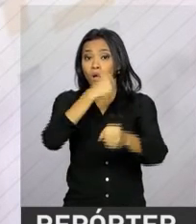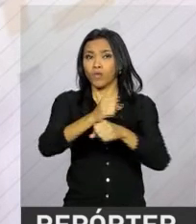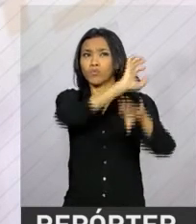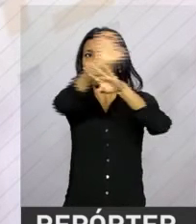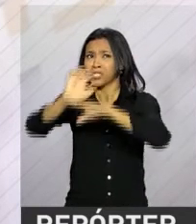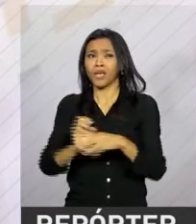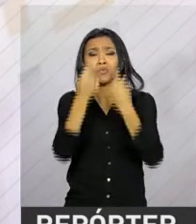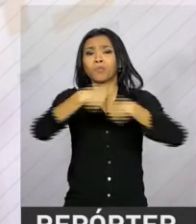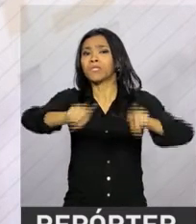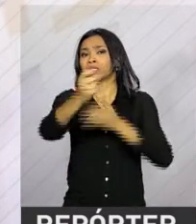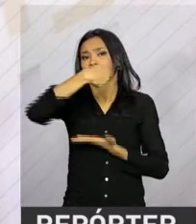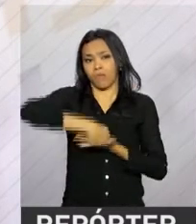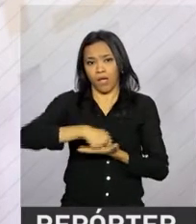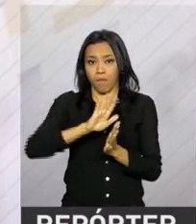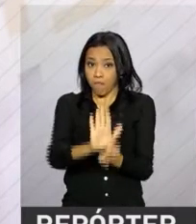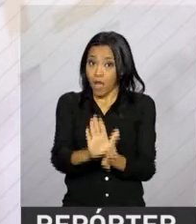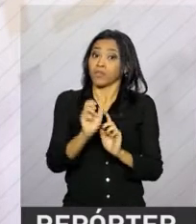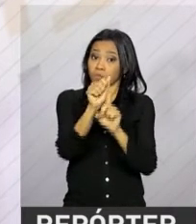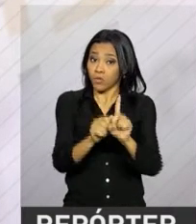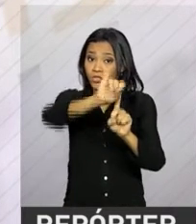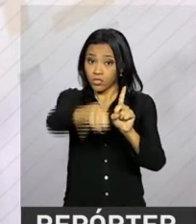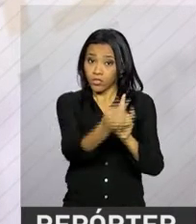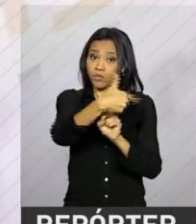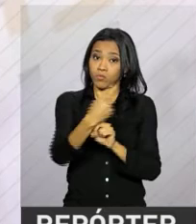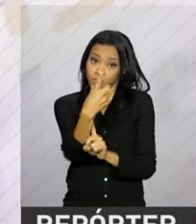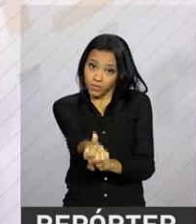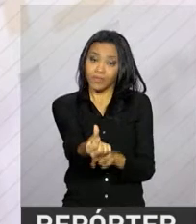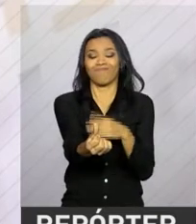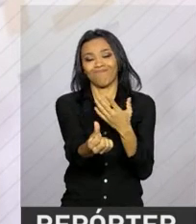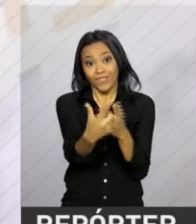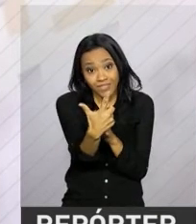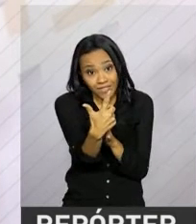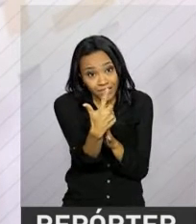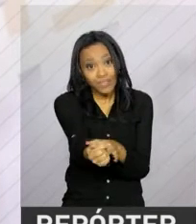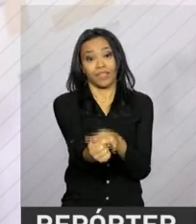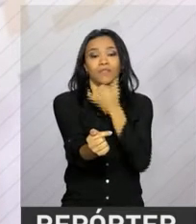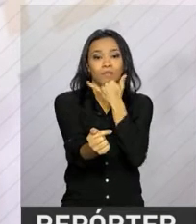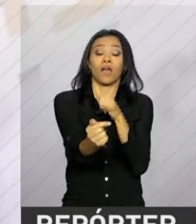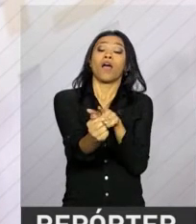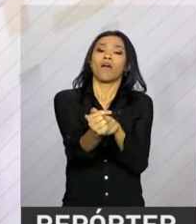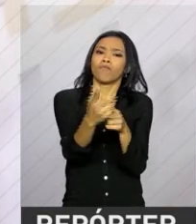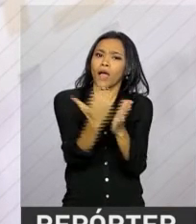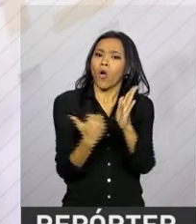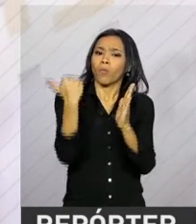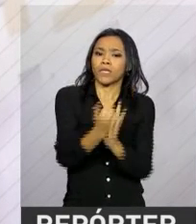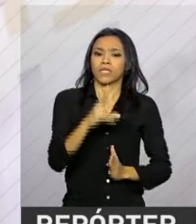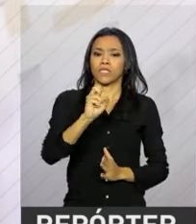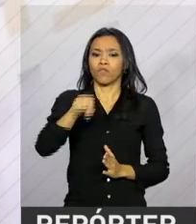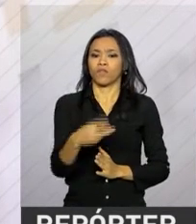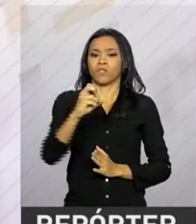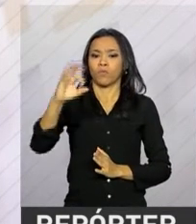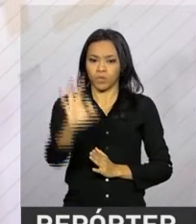qualquer pagamento já a partir de janeiro do ano que vem acontece um aumento gradativo da alíquota de 5 e 6 por